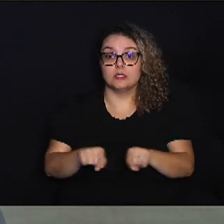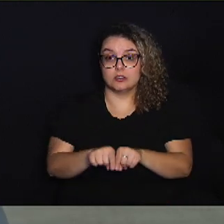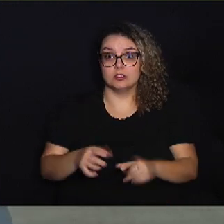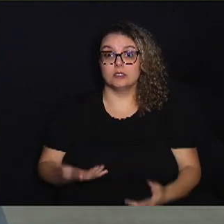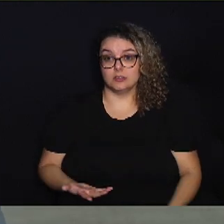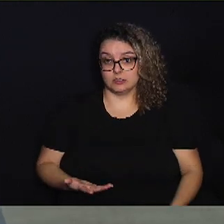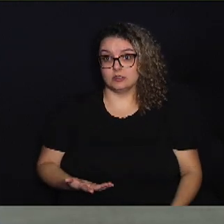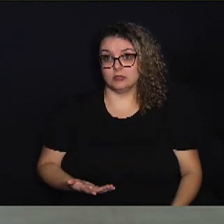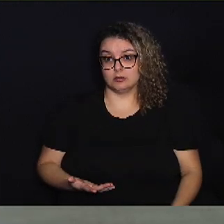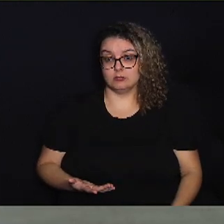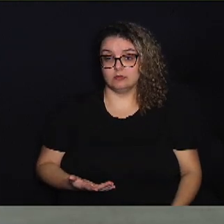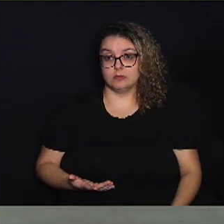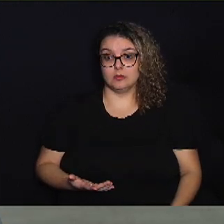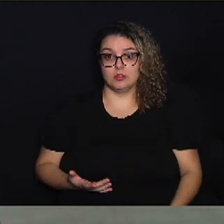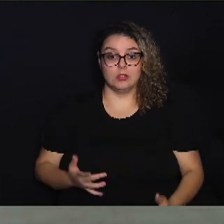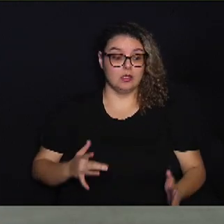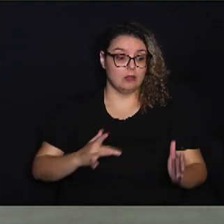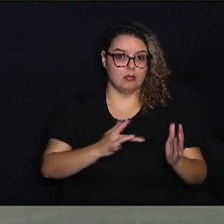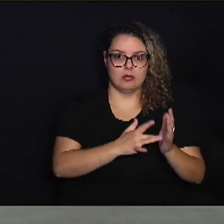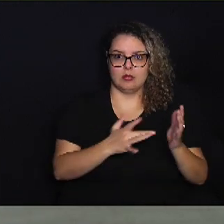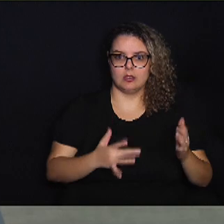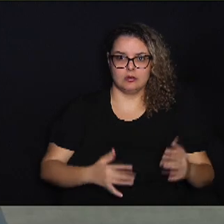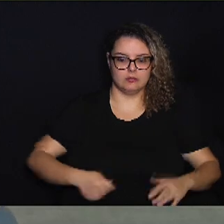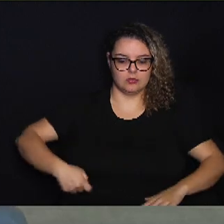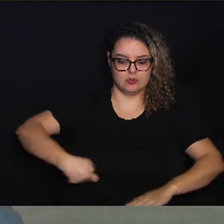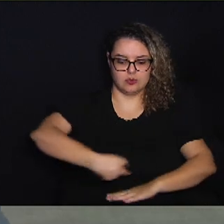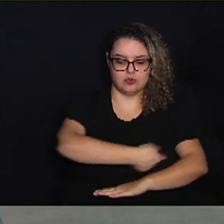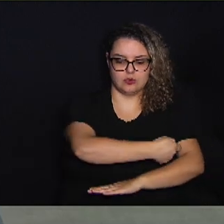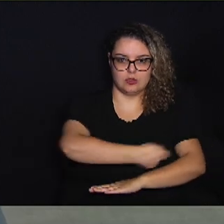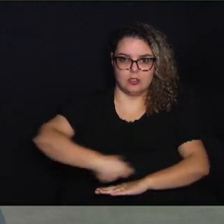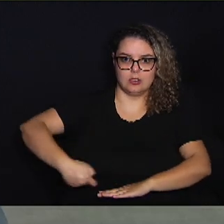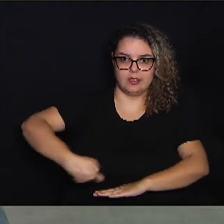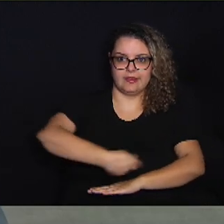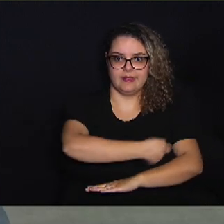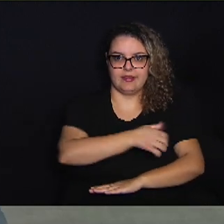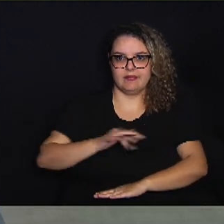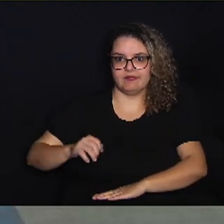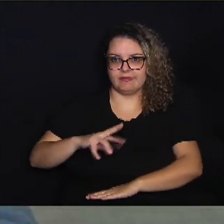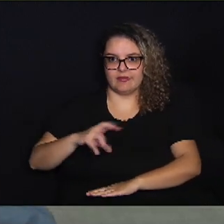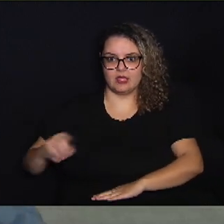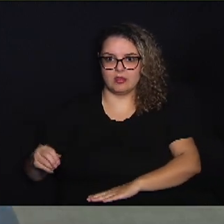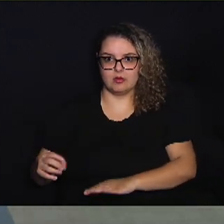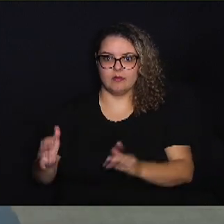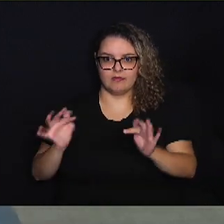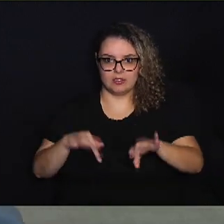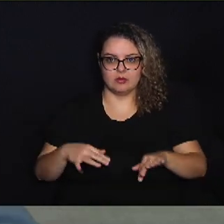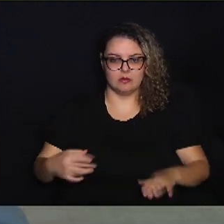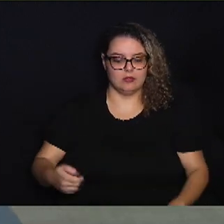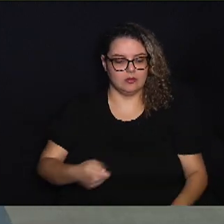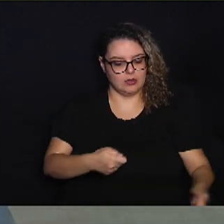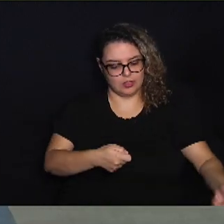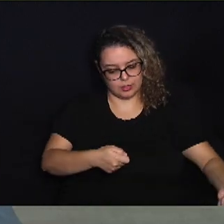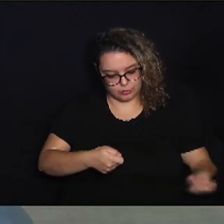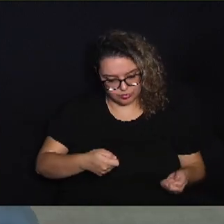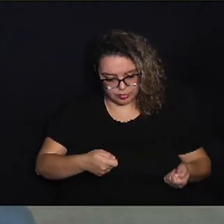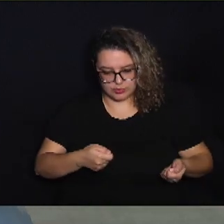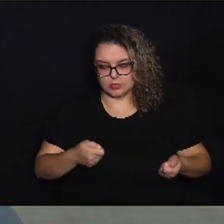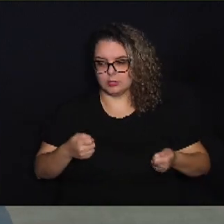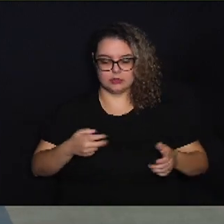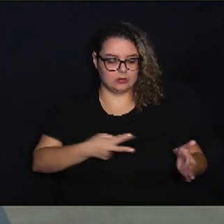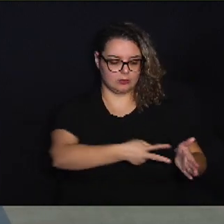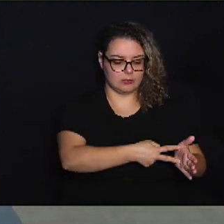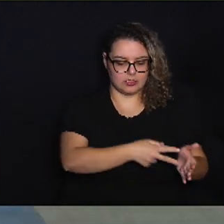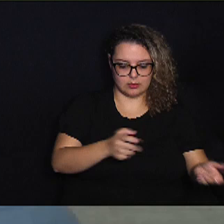também encostar em algum ferro elétrico. Então, o ferro elétrico, terminei de usar, eu pego, tiro ele da tomada